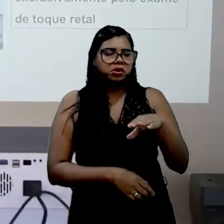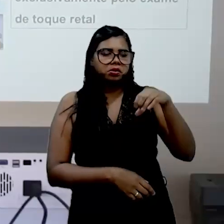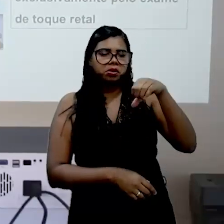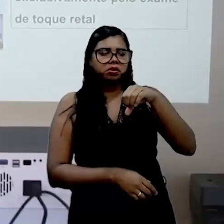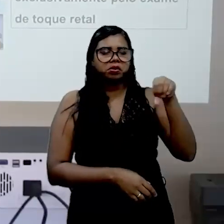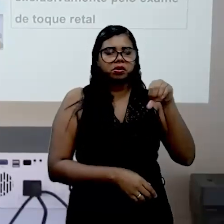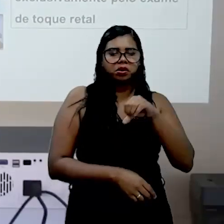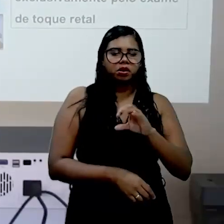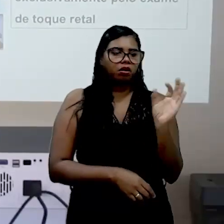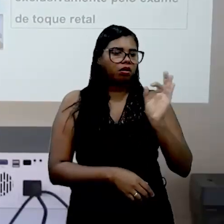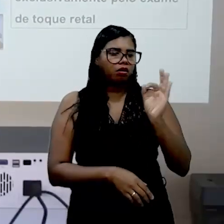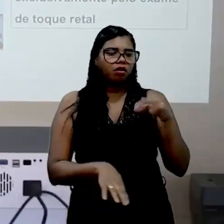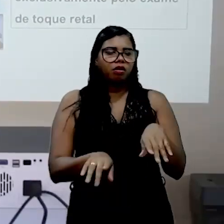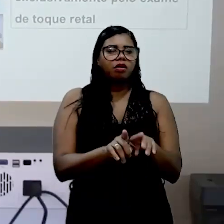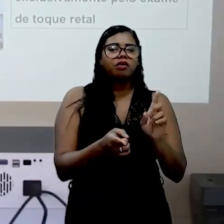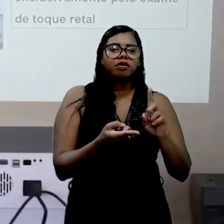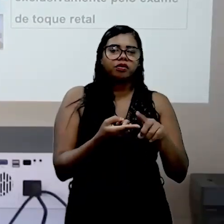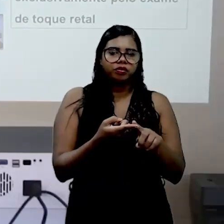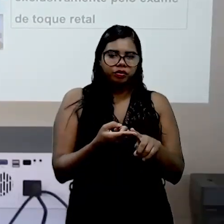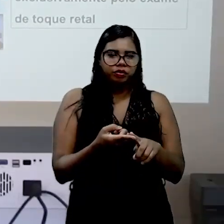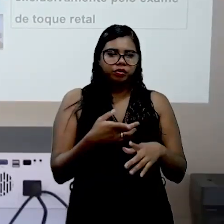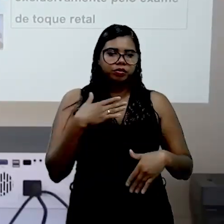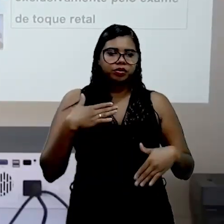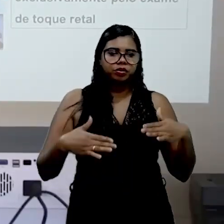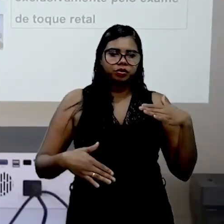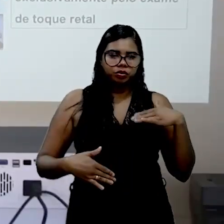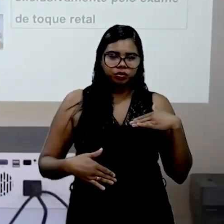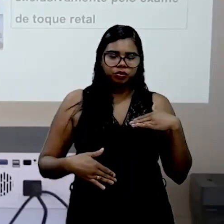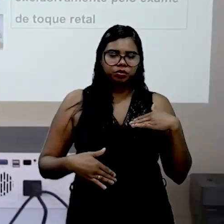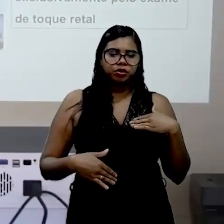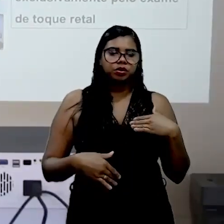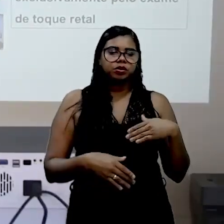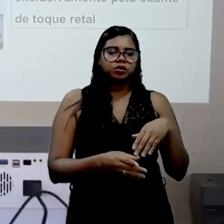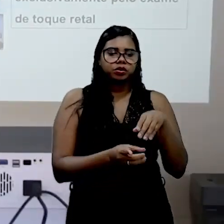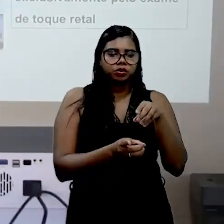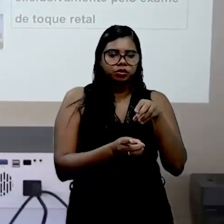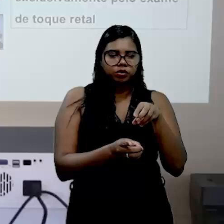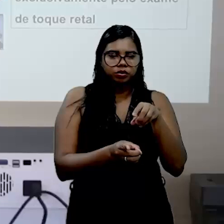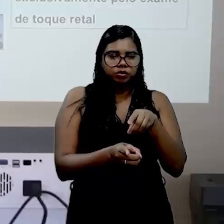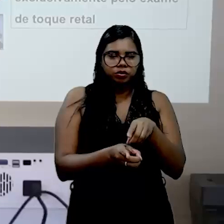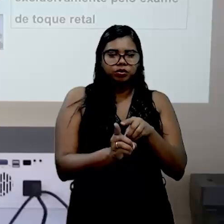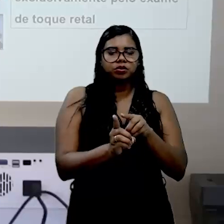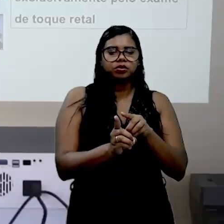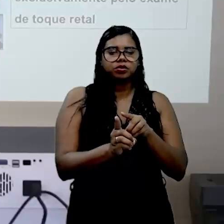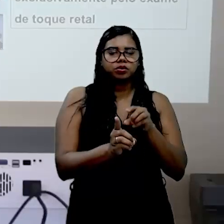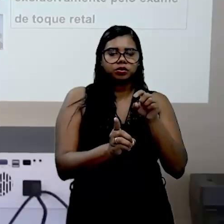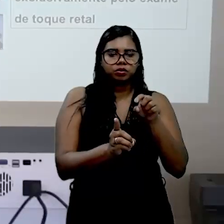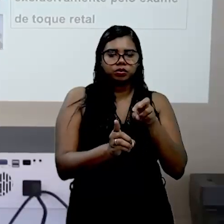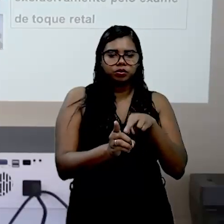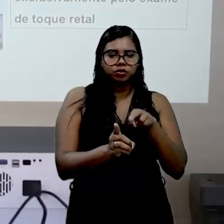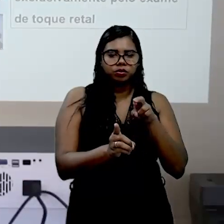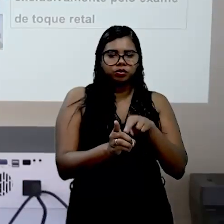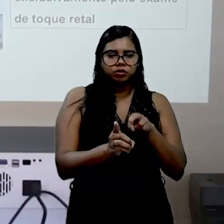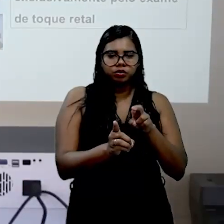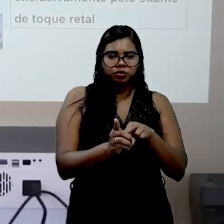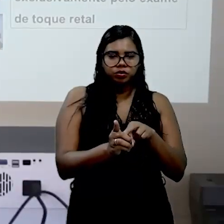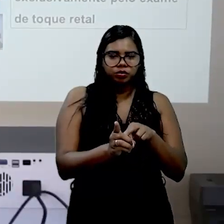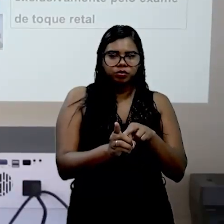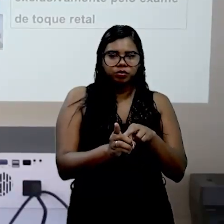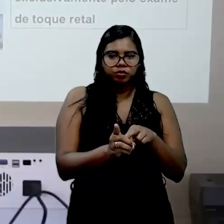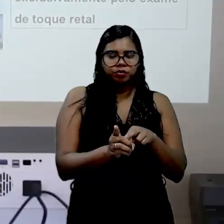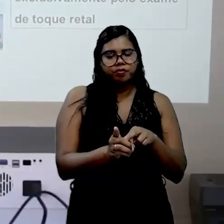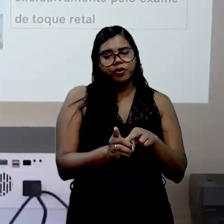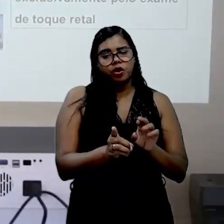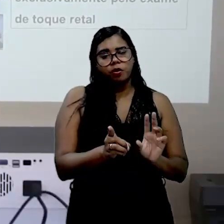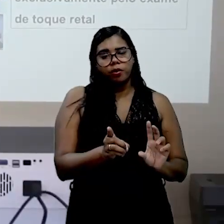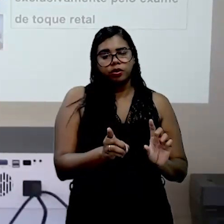99% do PSA do corpo é produzido pela próstata. Então, quando o PSA sobe, alguma coisa está com a próstata. Mas não pode ser um